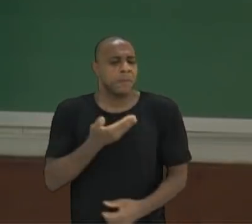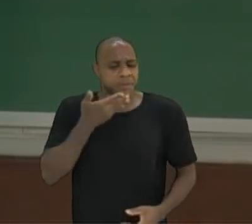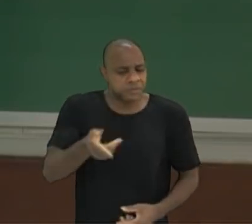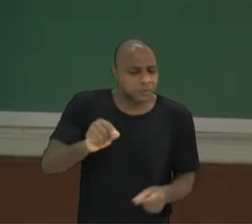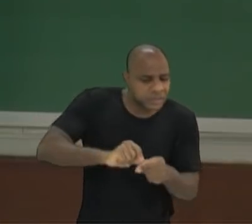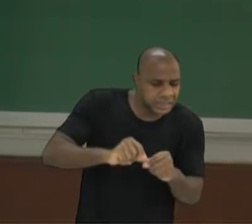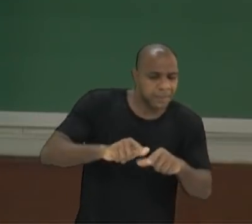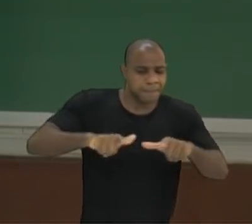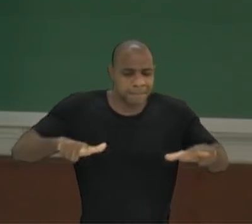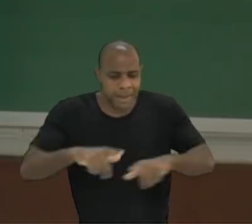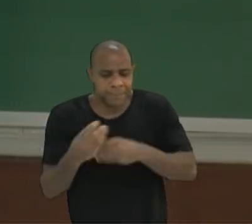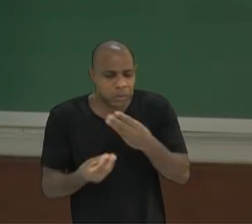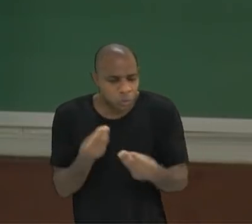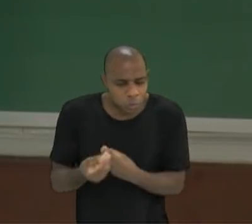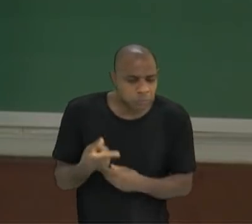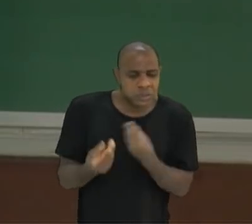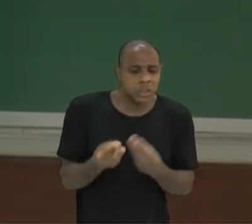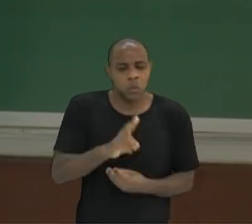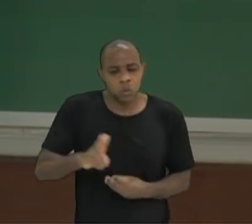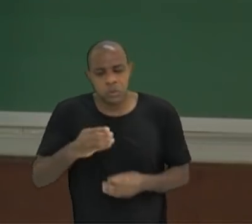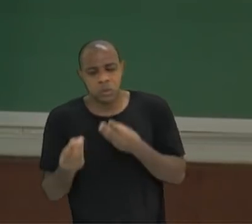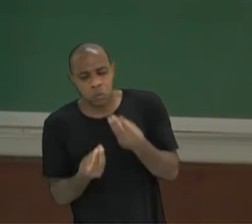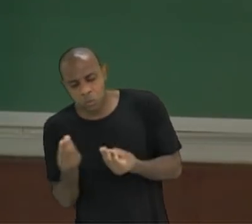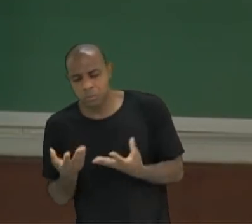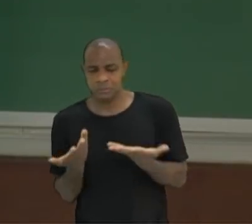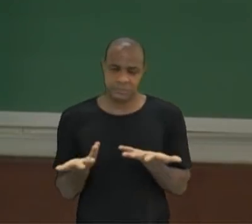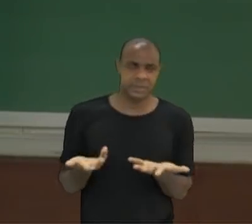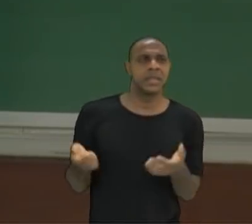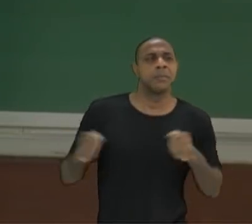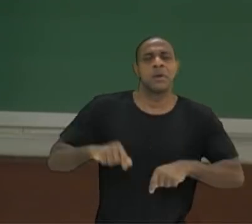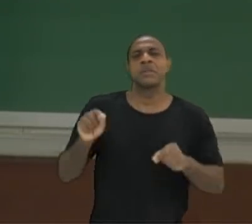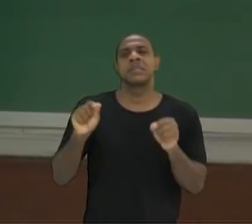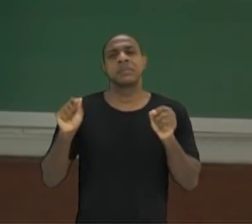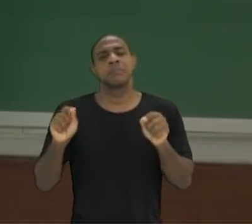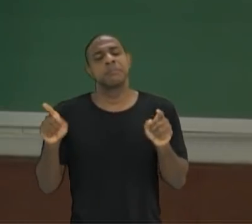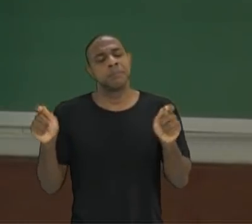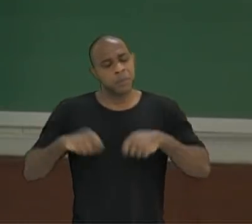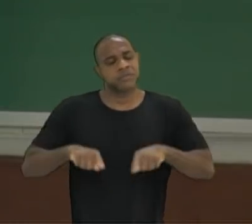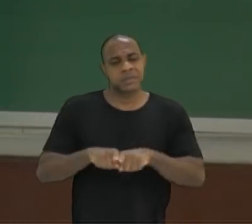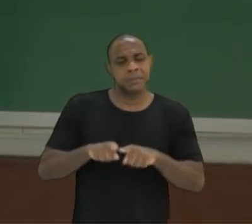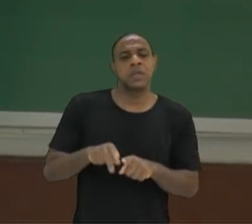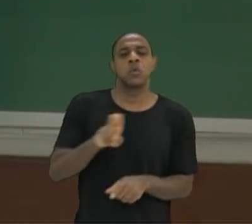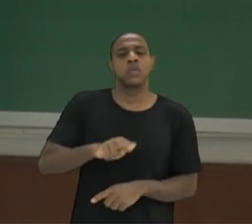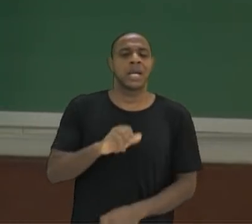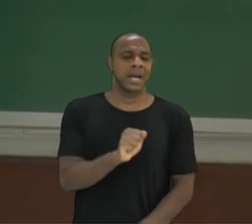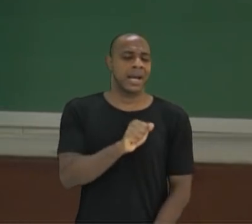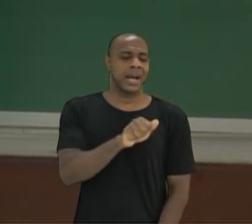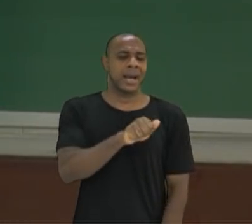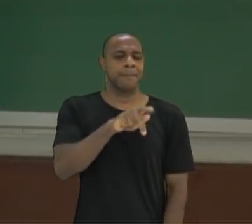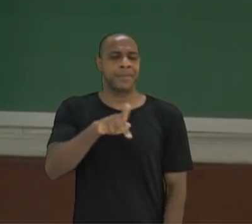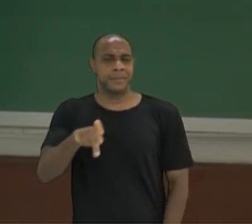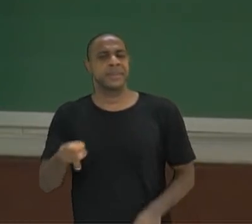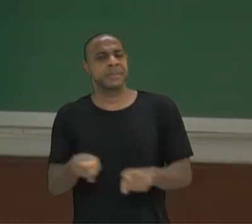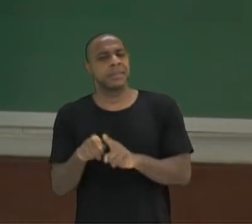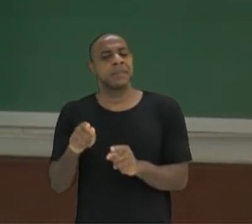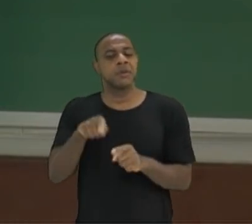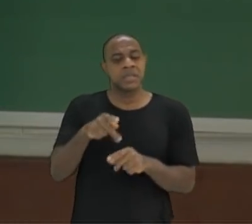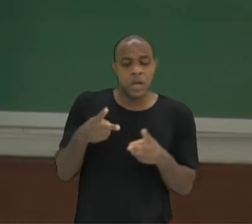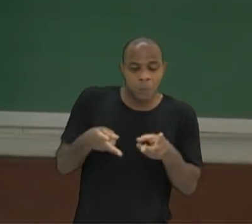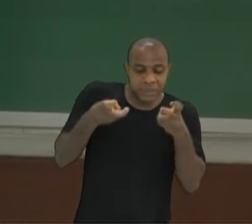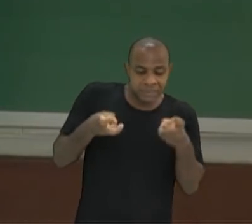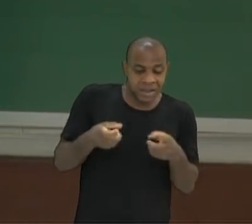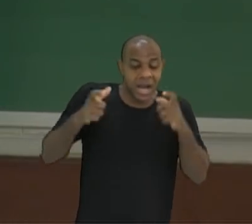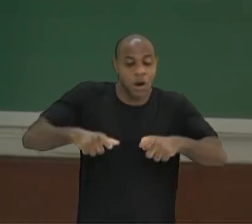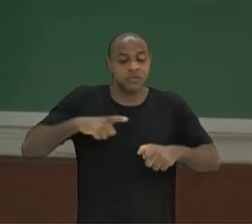no cotidiano, utilizar um aplicativo de posicionamento para eu observar onde que eu